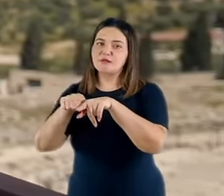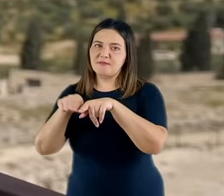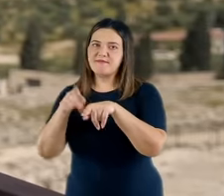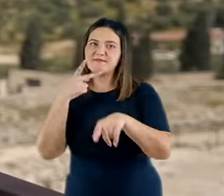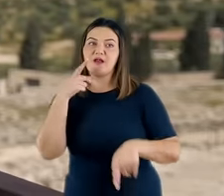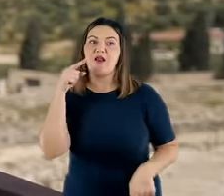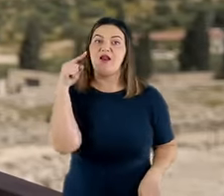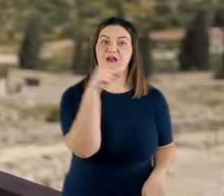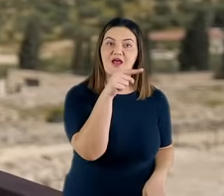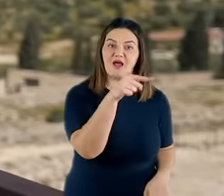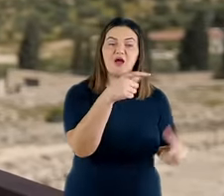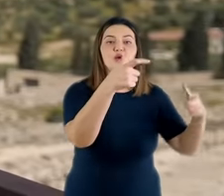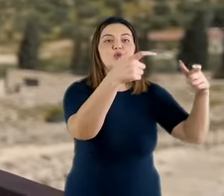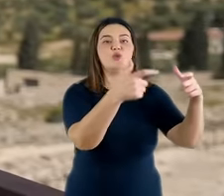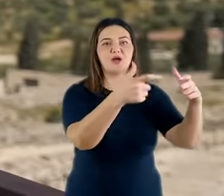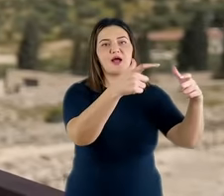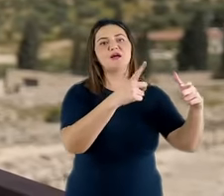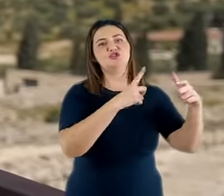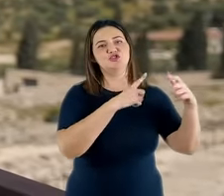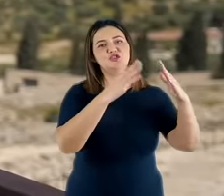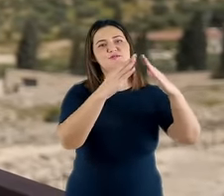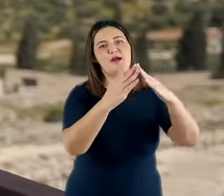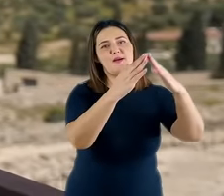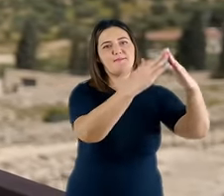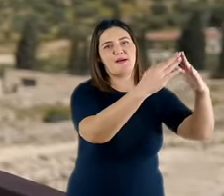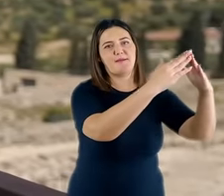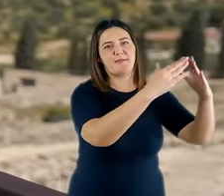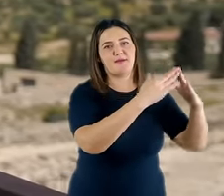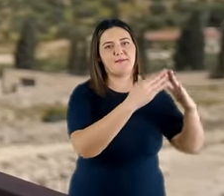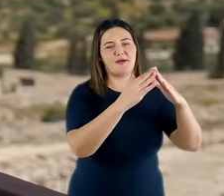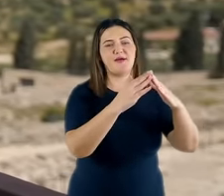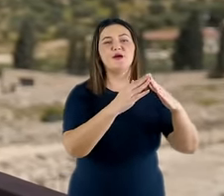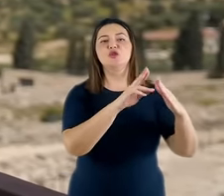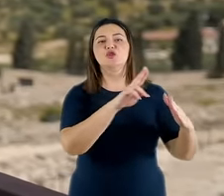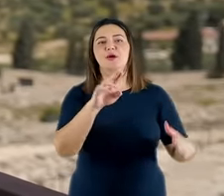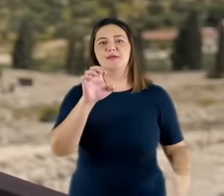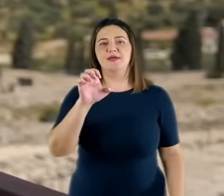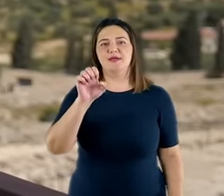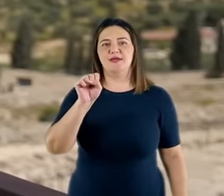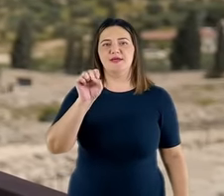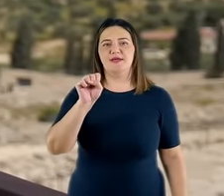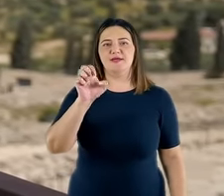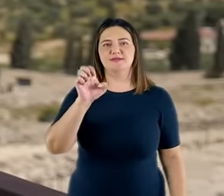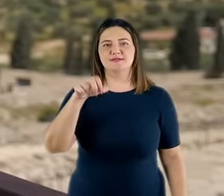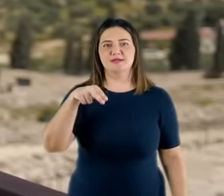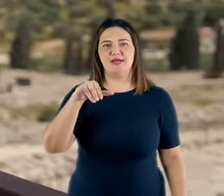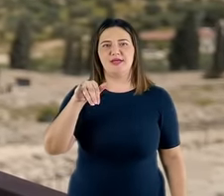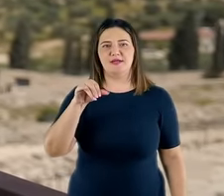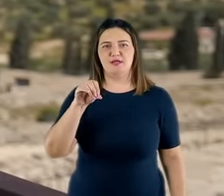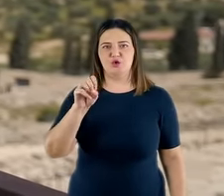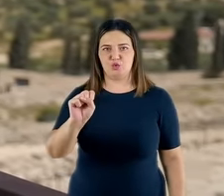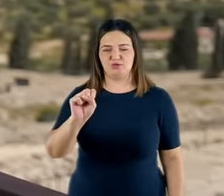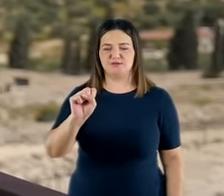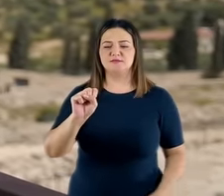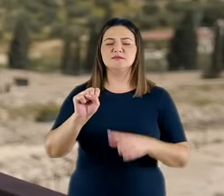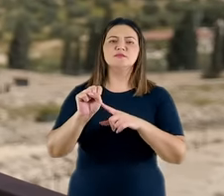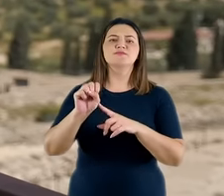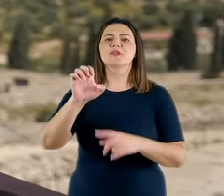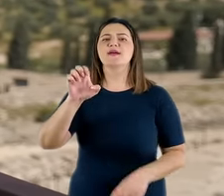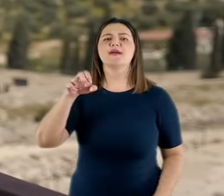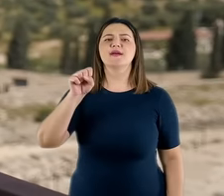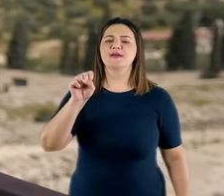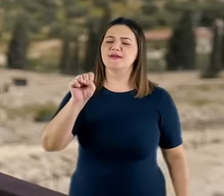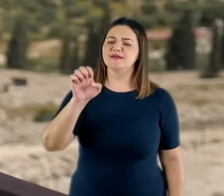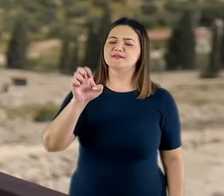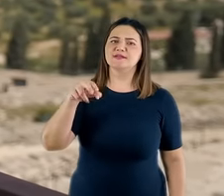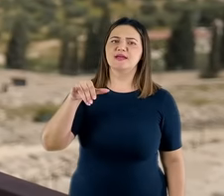Gibson, ali seria um setor onde morariam muitos essênios. Esta é uma informação importante. Os essênios, até